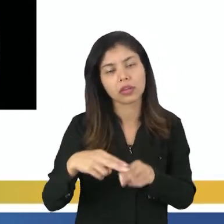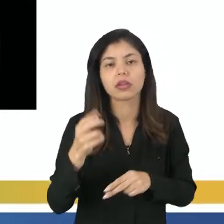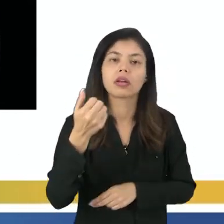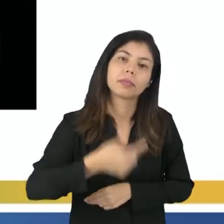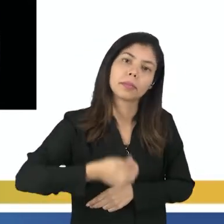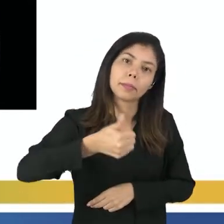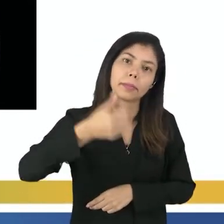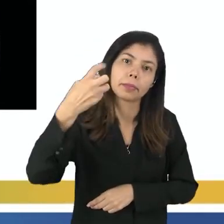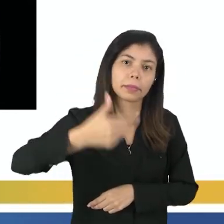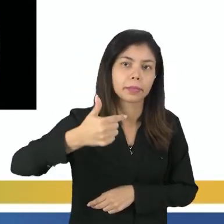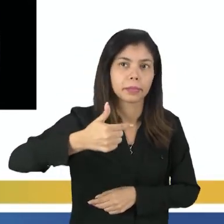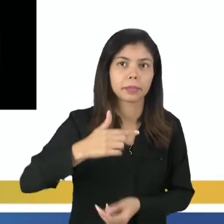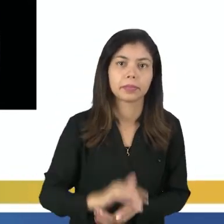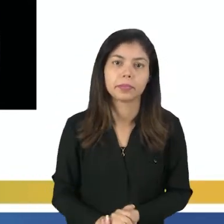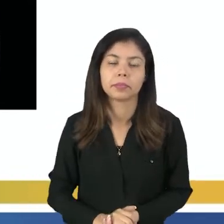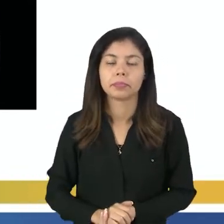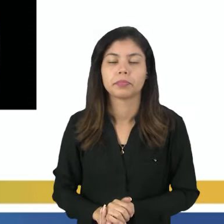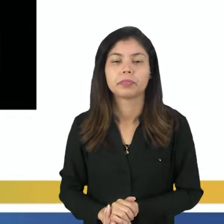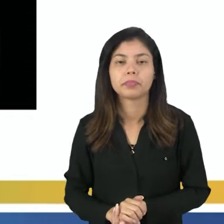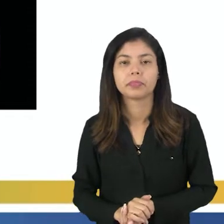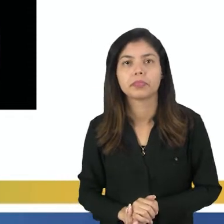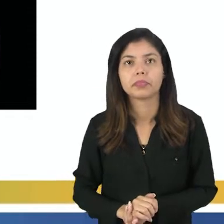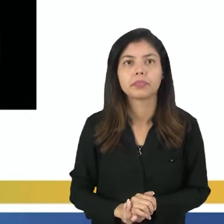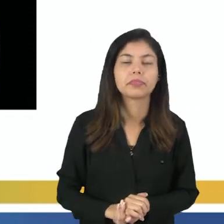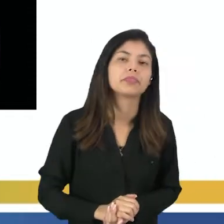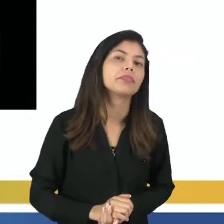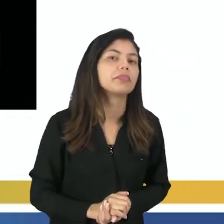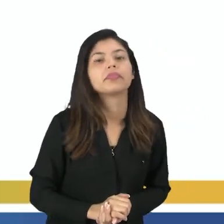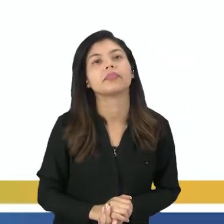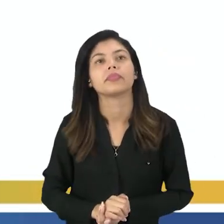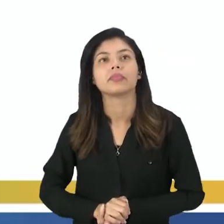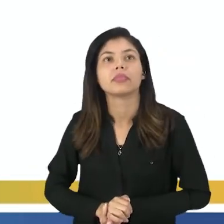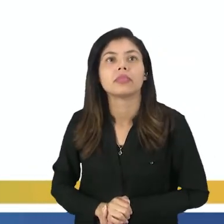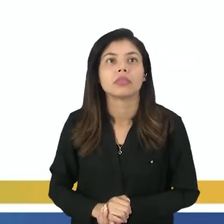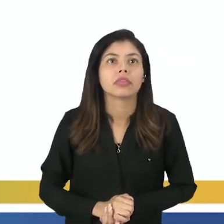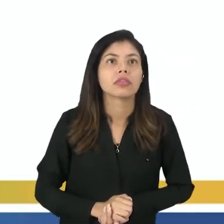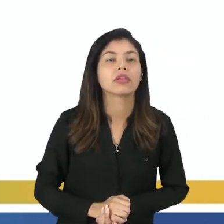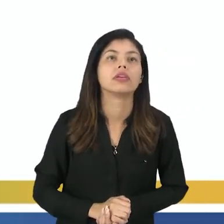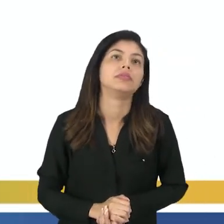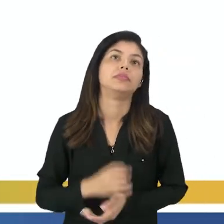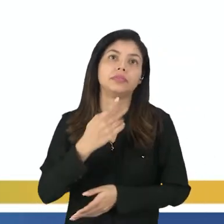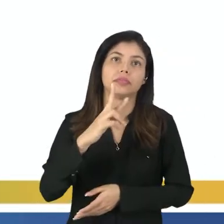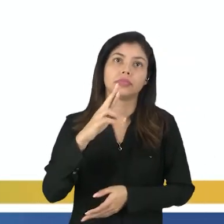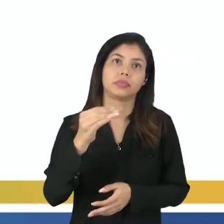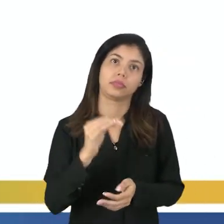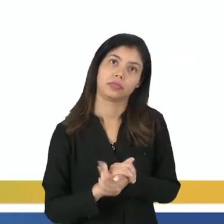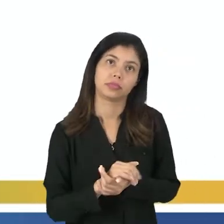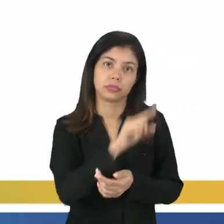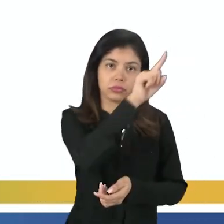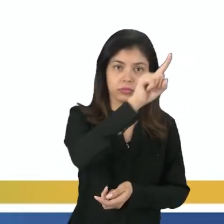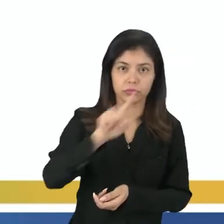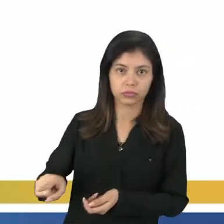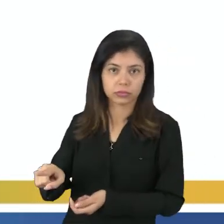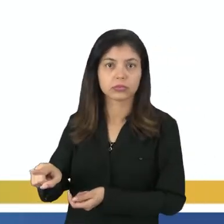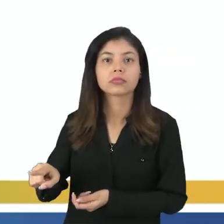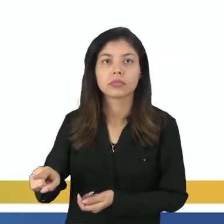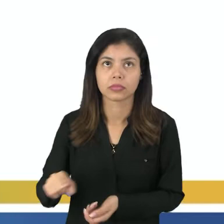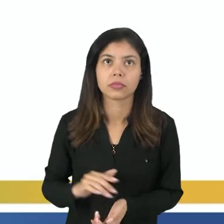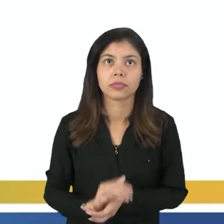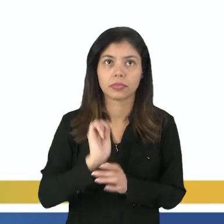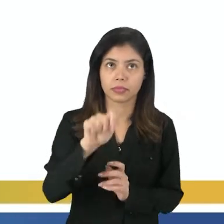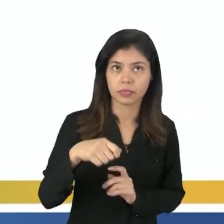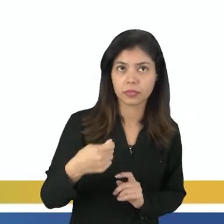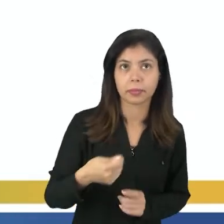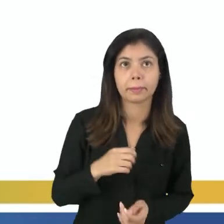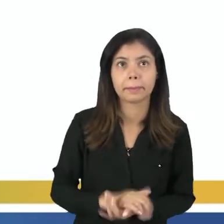secundária. São as fontes que emitem luz e as fontes que são refletidas, né? Refletem luz. A propagação retilínea da luz